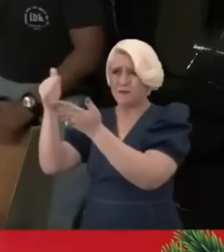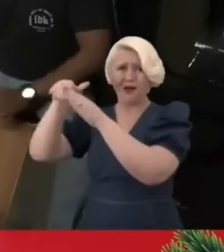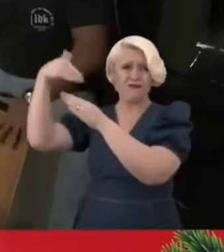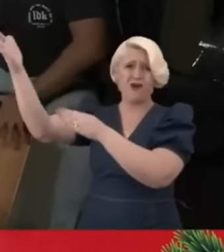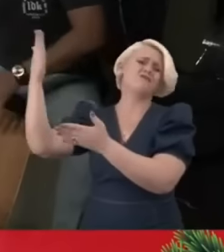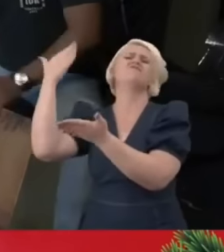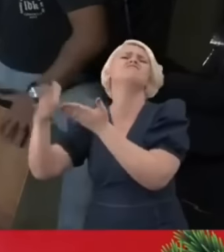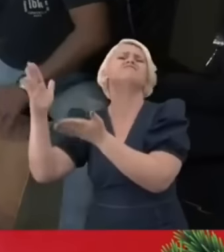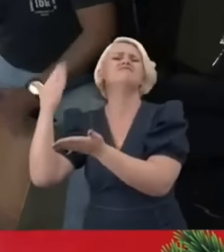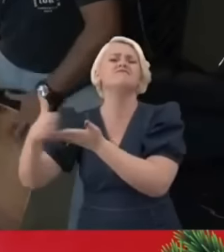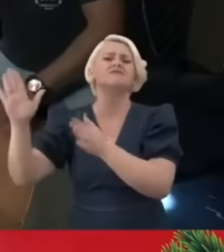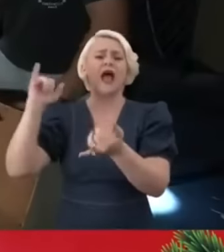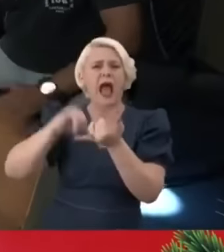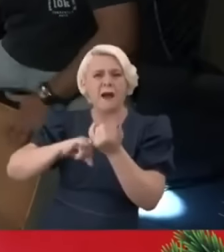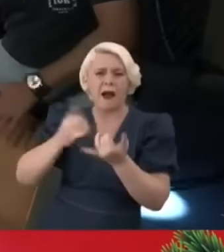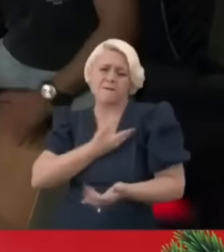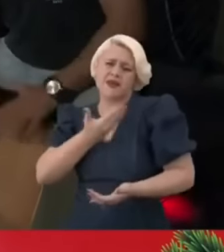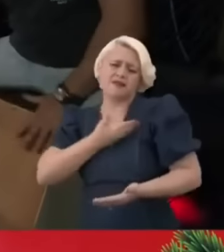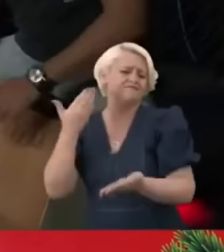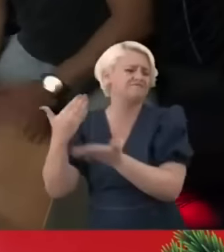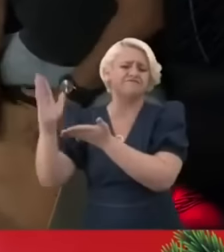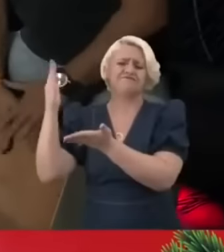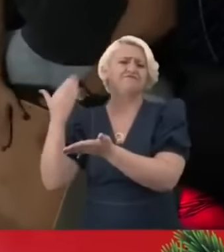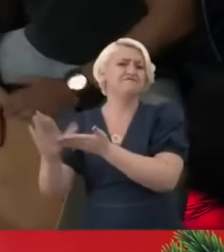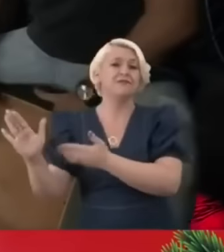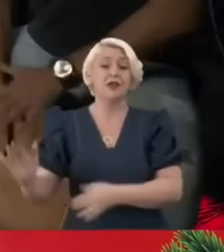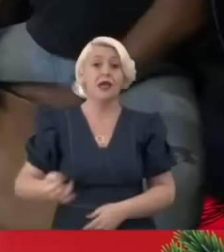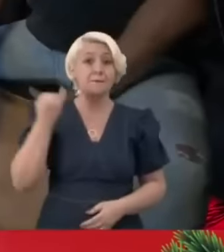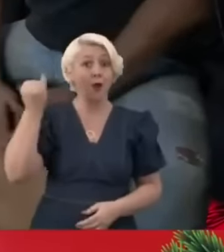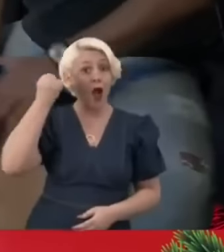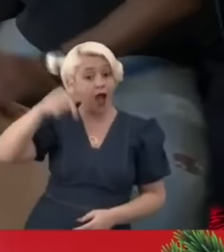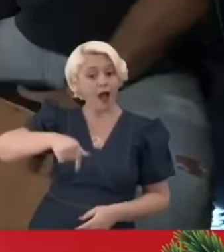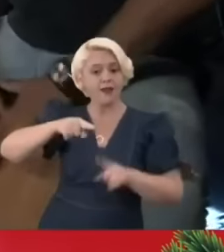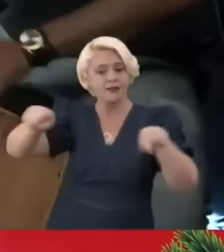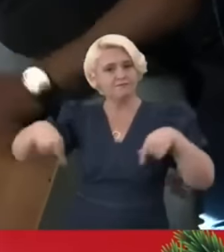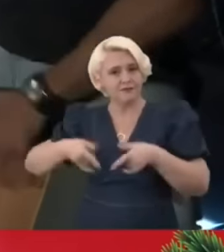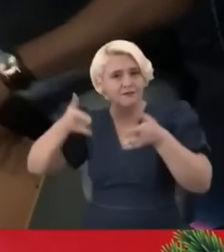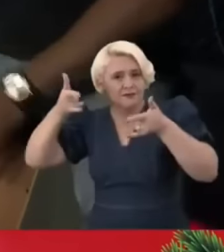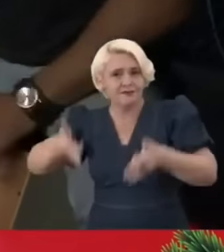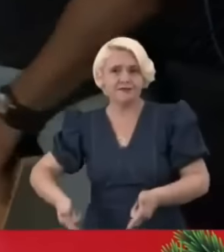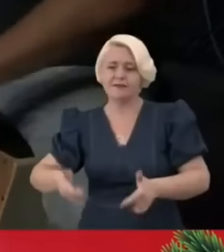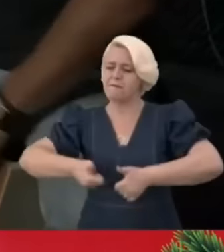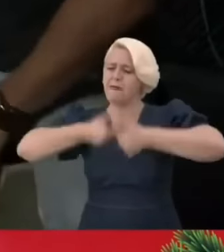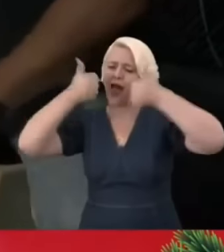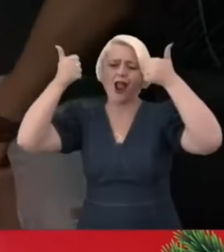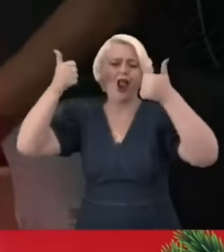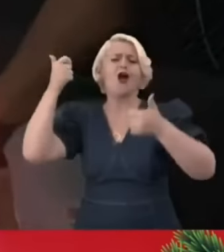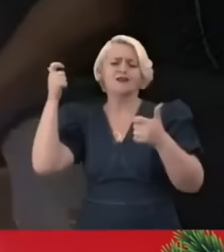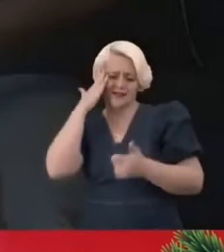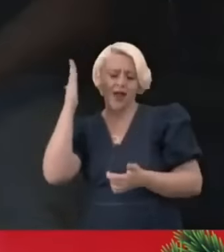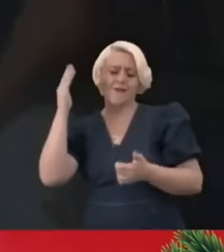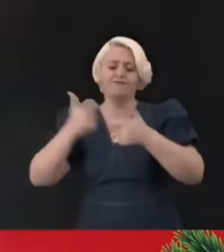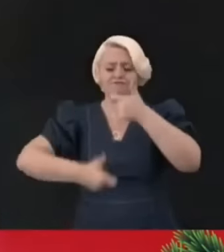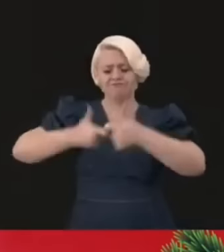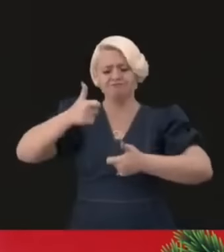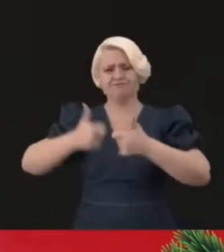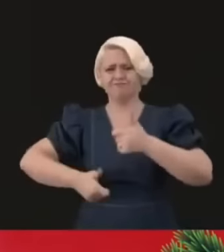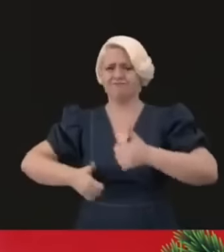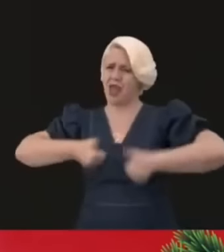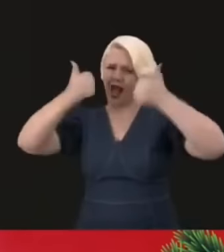se a gente é amante. Oh, amigo, o que vale é que aqui na cama sua melhor versão